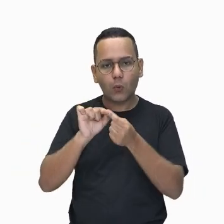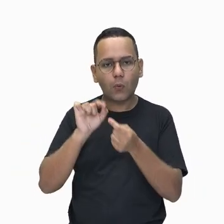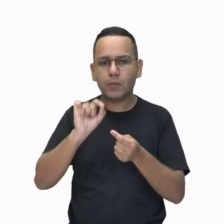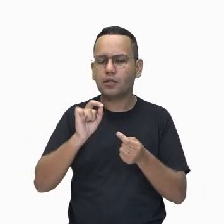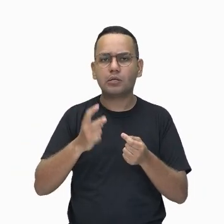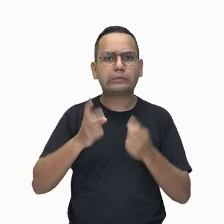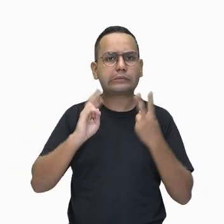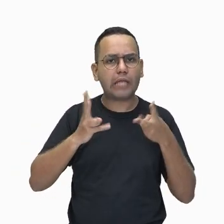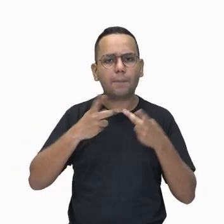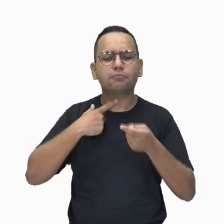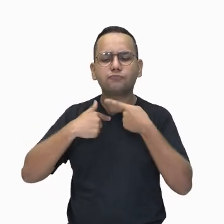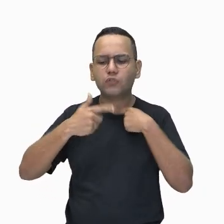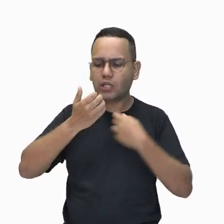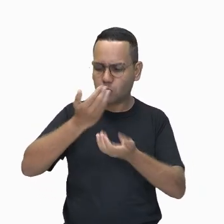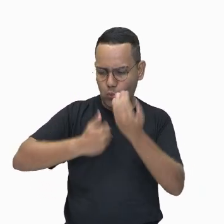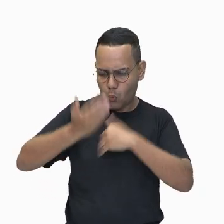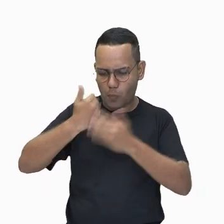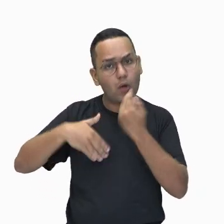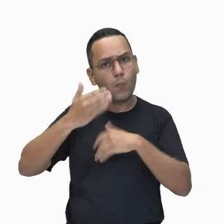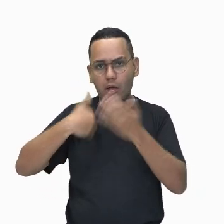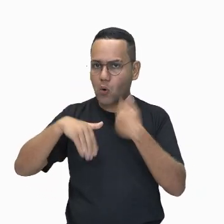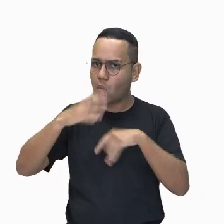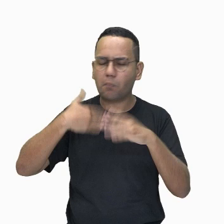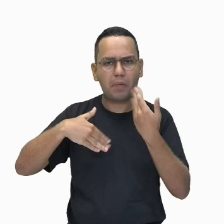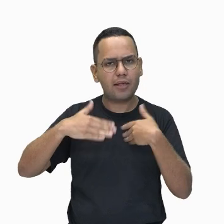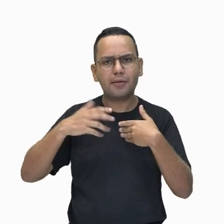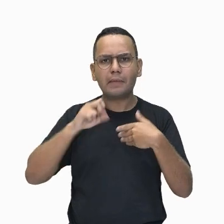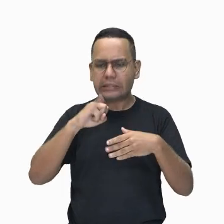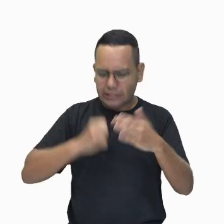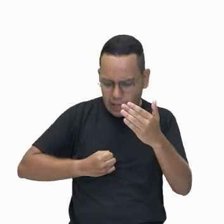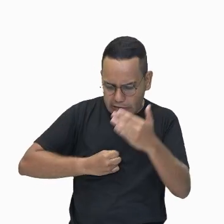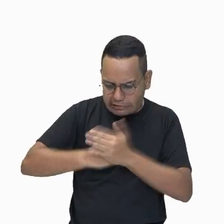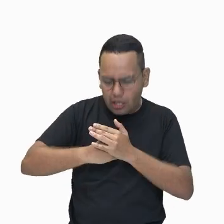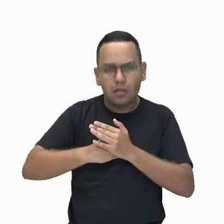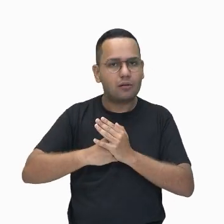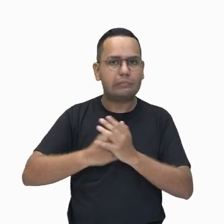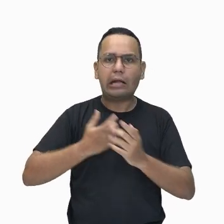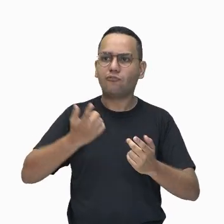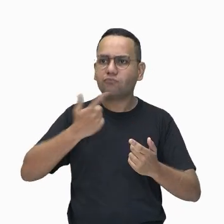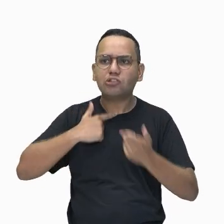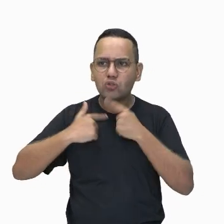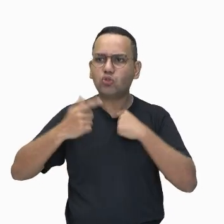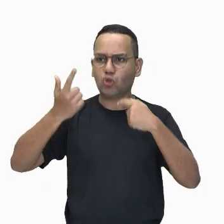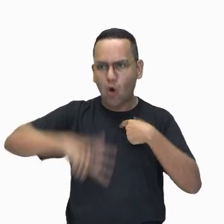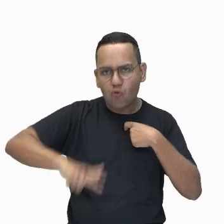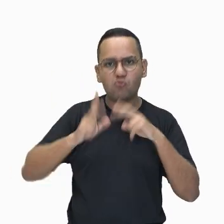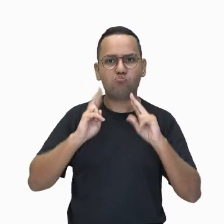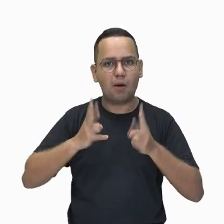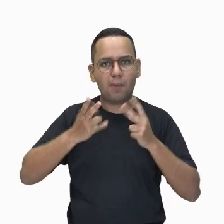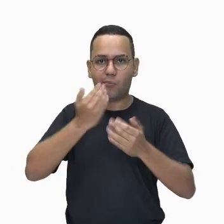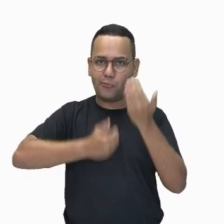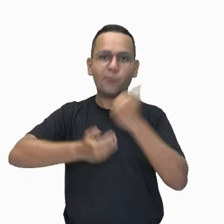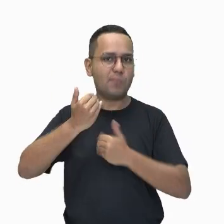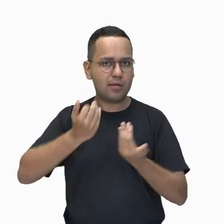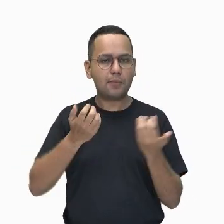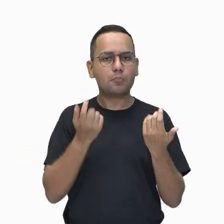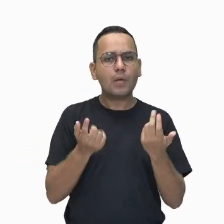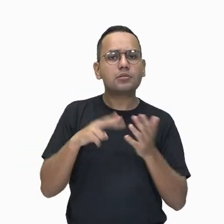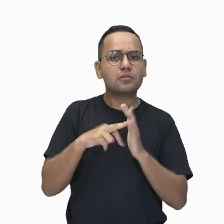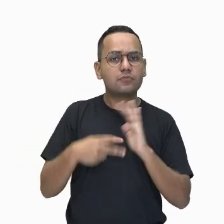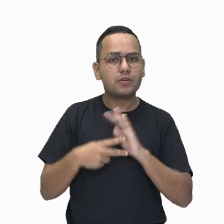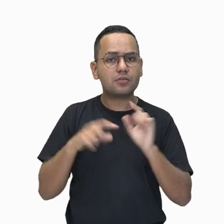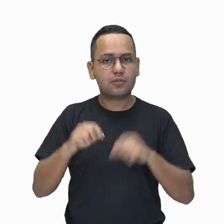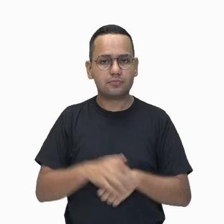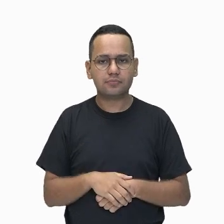vontade de comer em grandes quantidades e muito rápido, mesmo quando não se está com fome. Isso gera aí